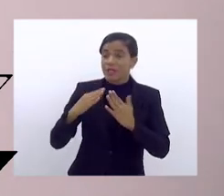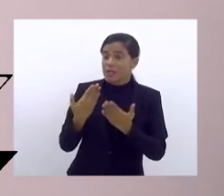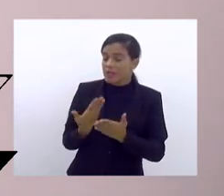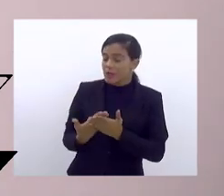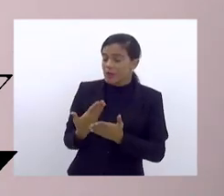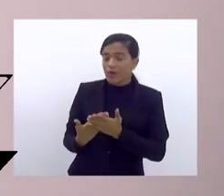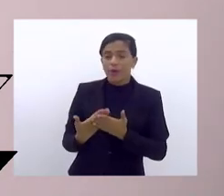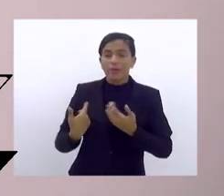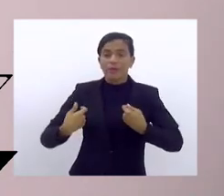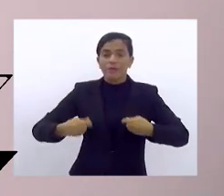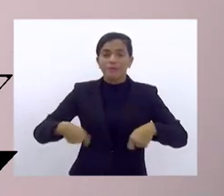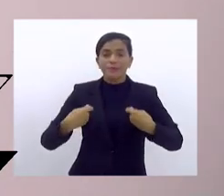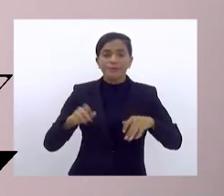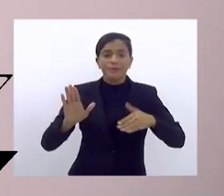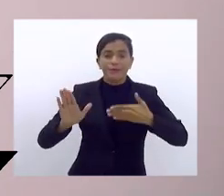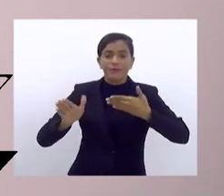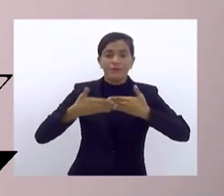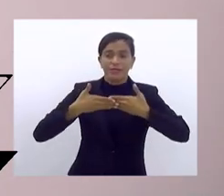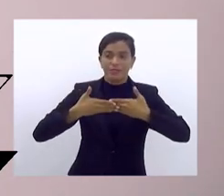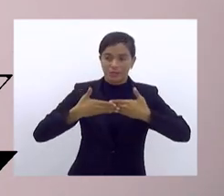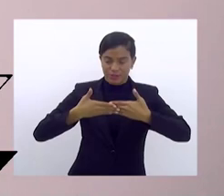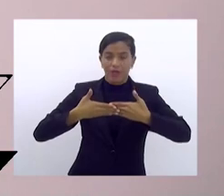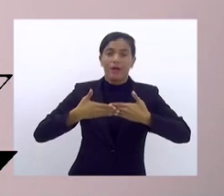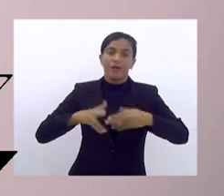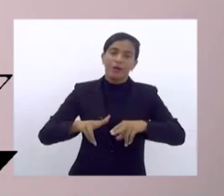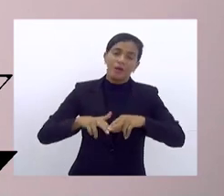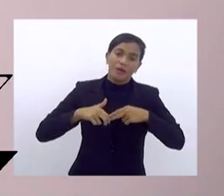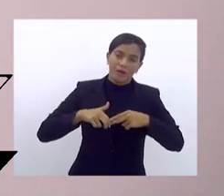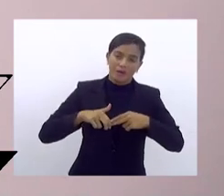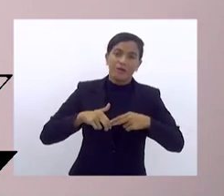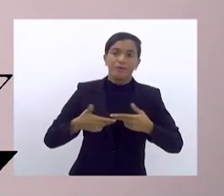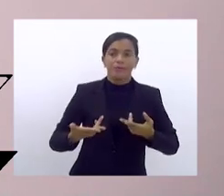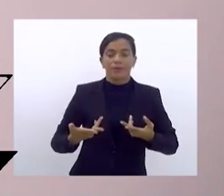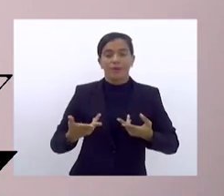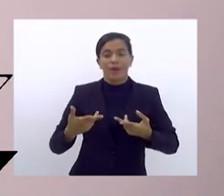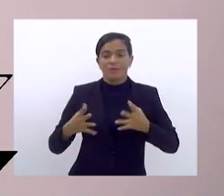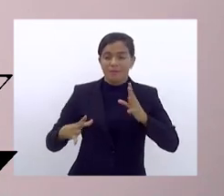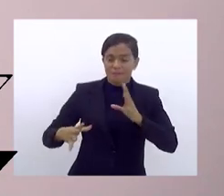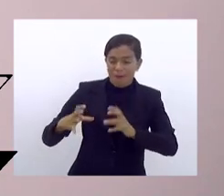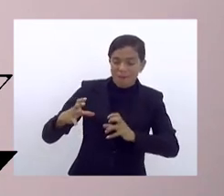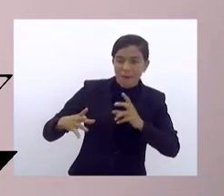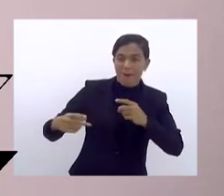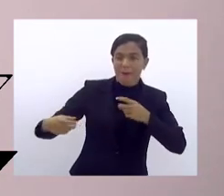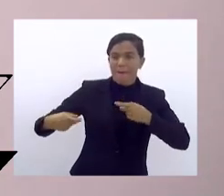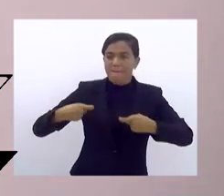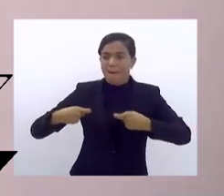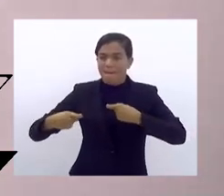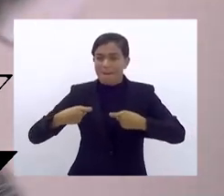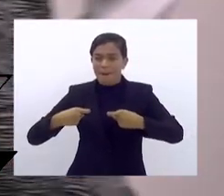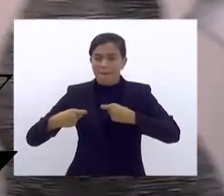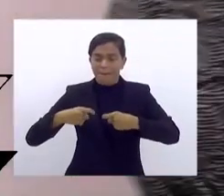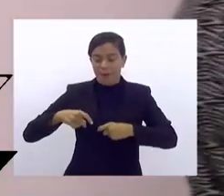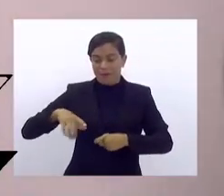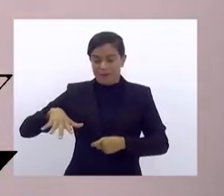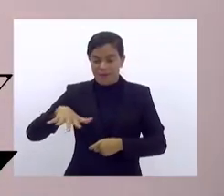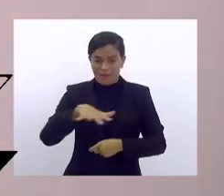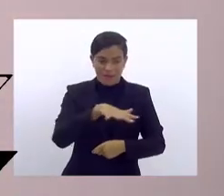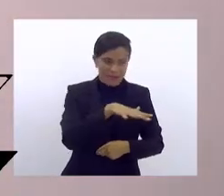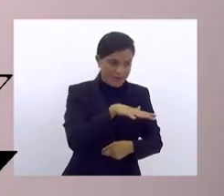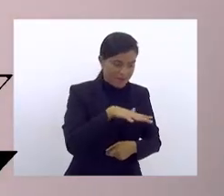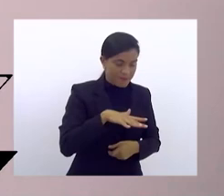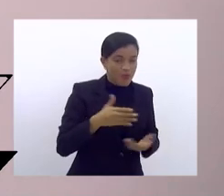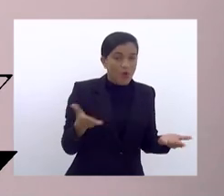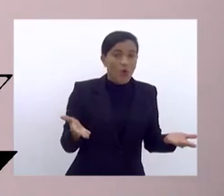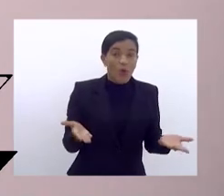precisam fechar as portas por conta de conflitos armados nos seus territórios todavia